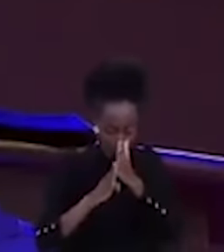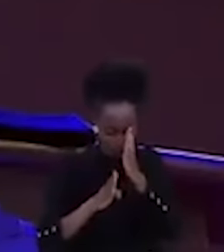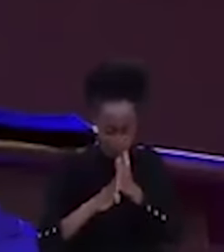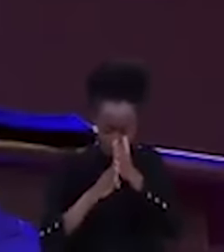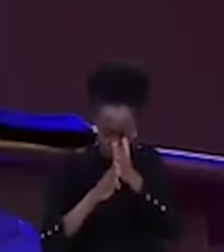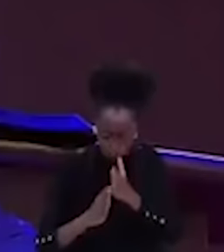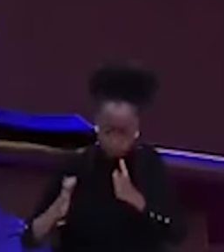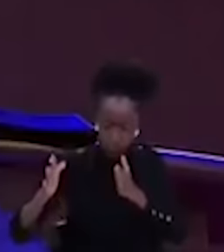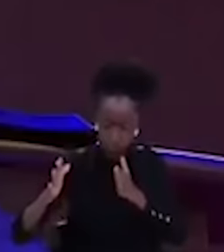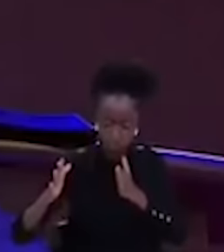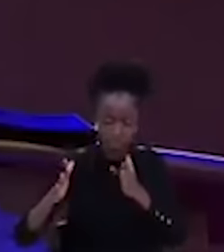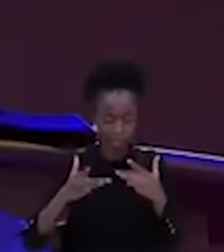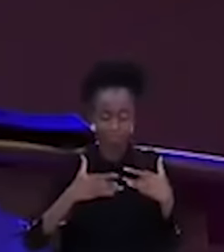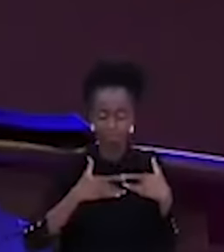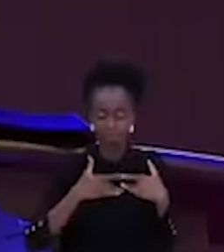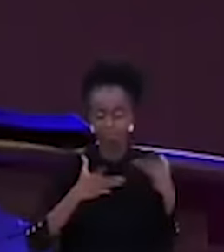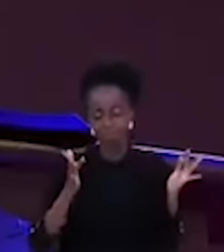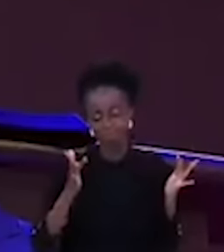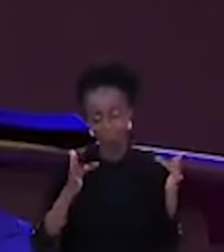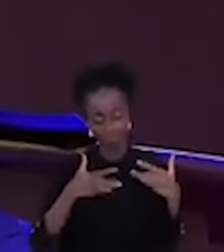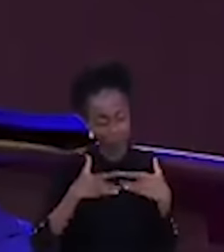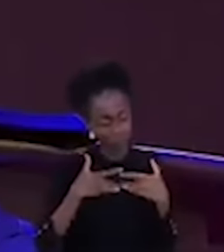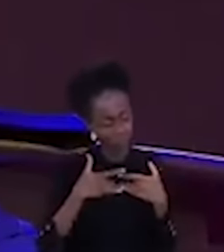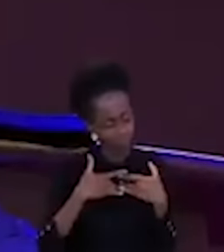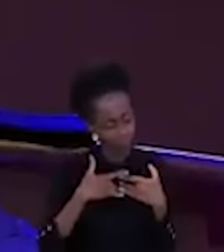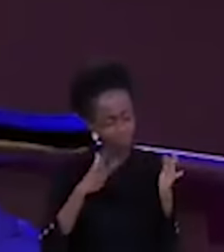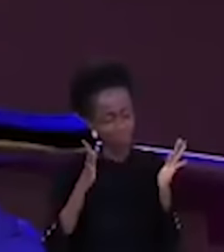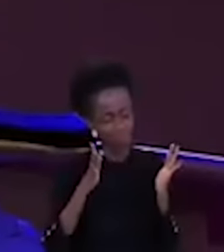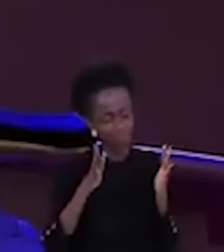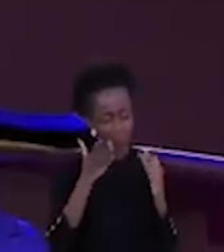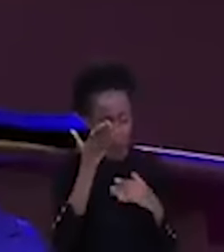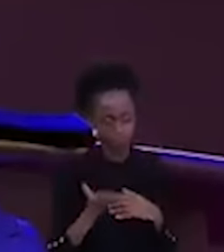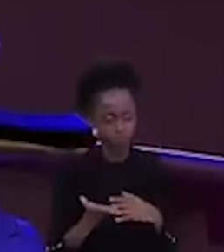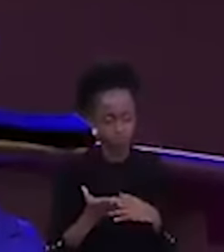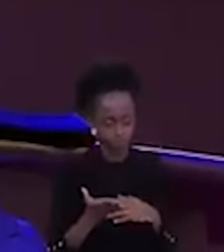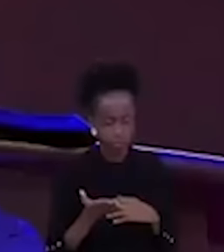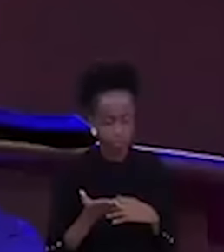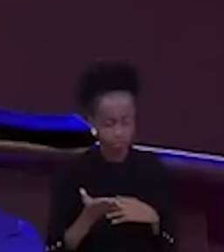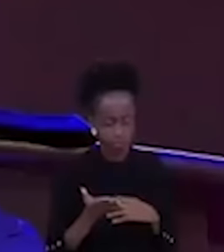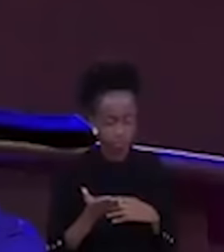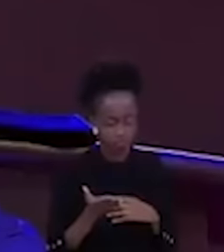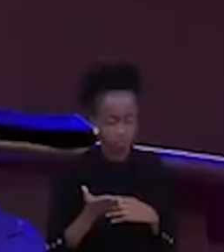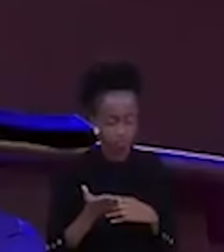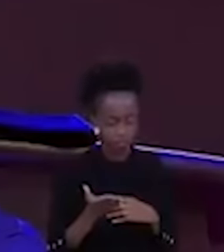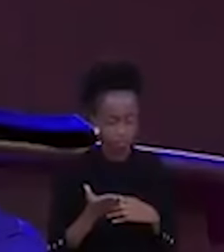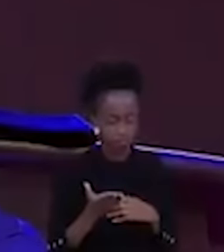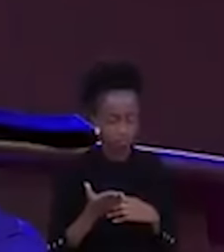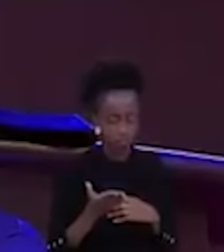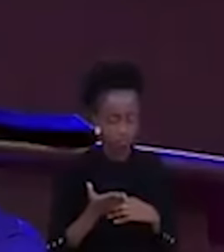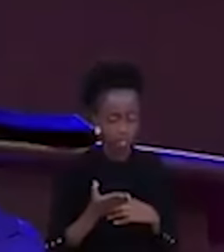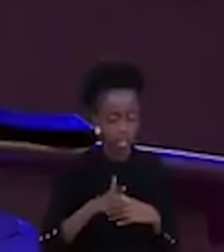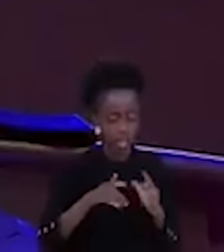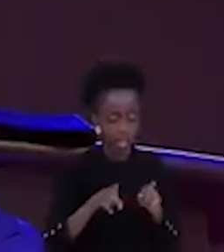benignidade eterna me compadecerei de ti, diz